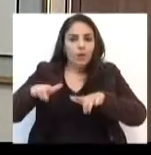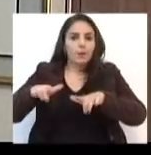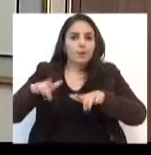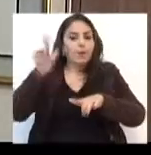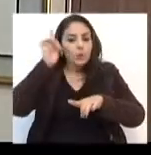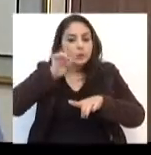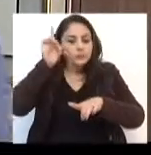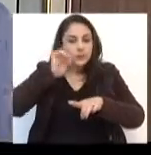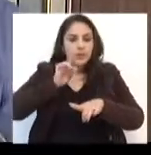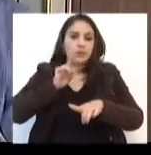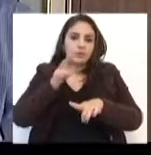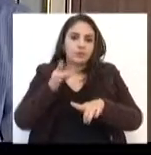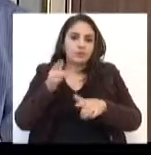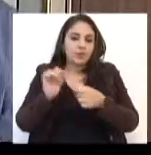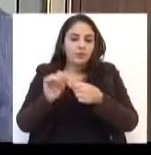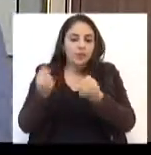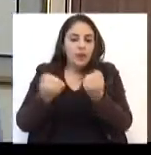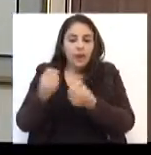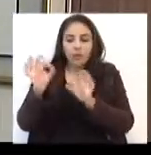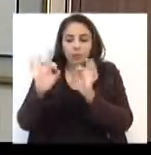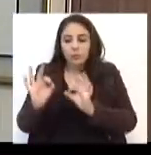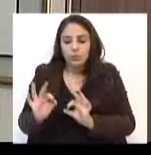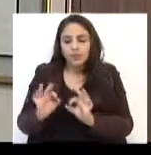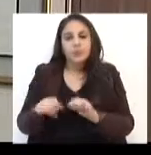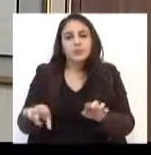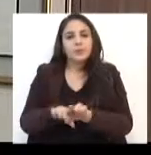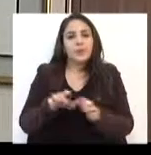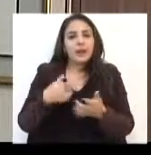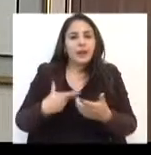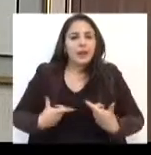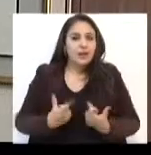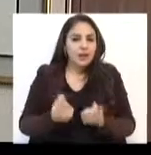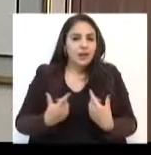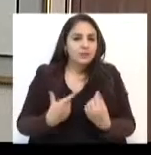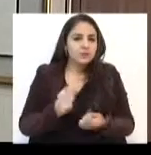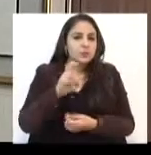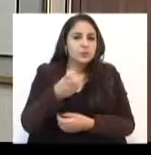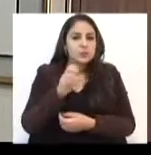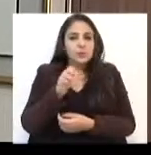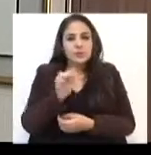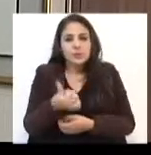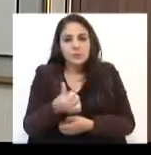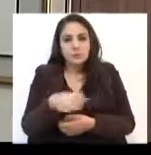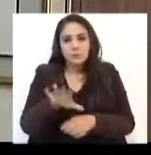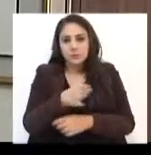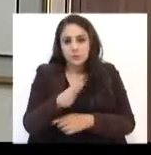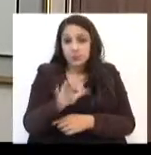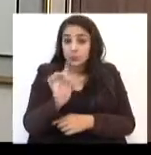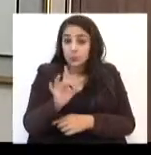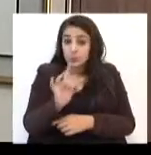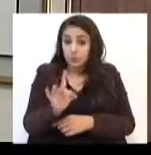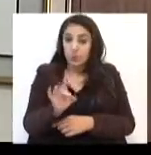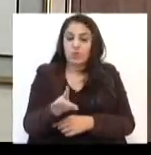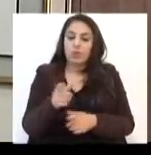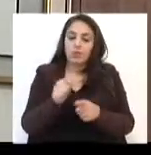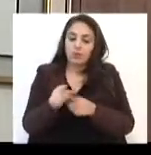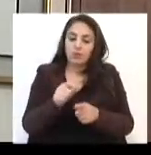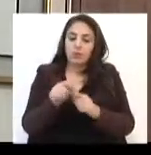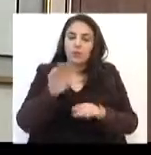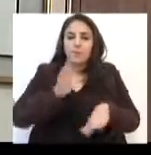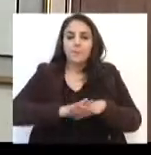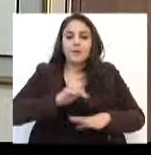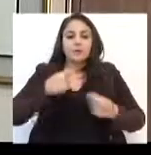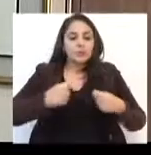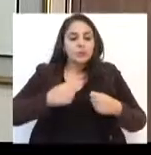6 mil só de aluguel dos galpões. Lá elas teriam os galpões para poder já deixar fechados seus carros, trabalhar, e mais do que isso,